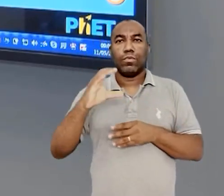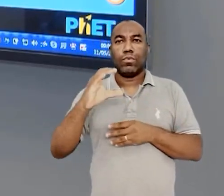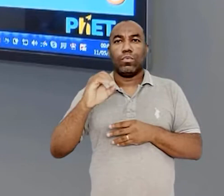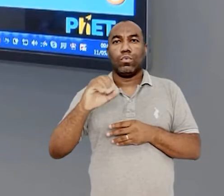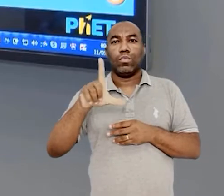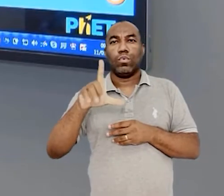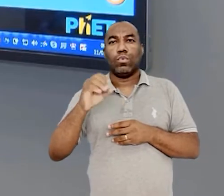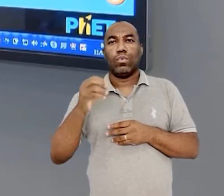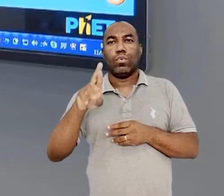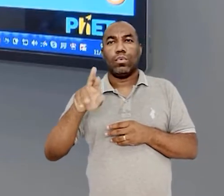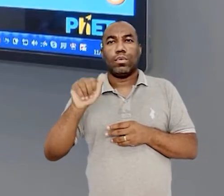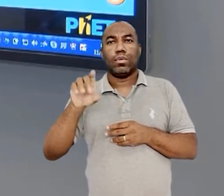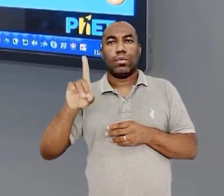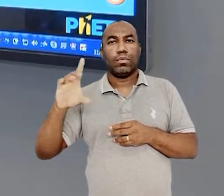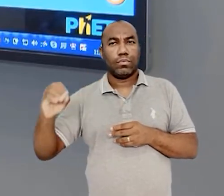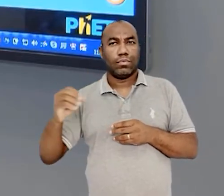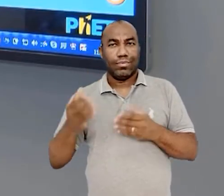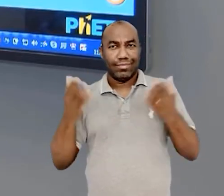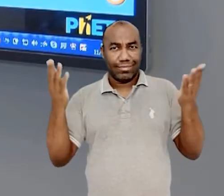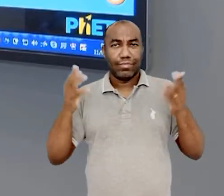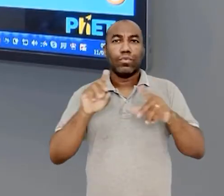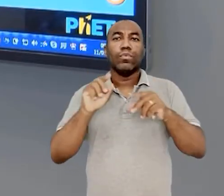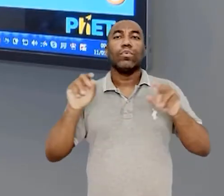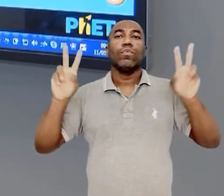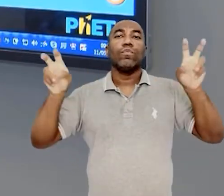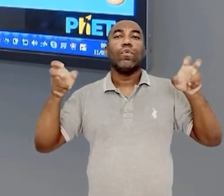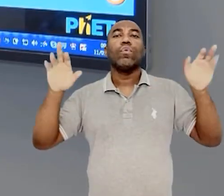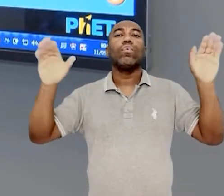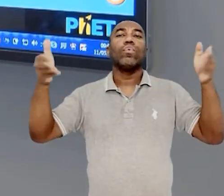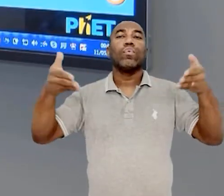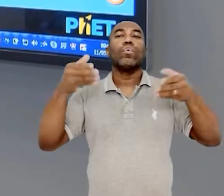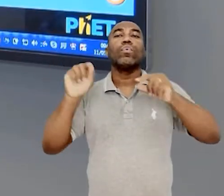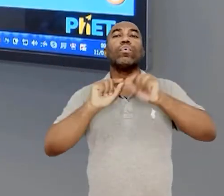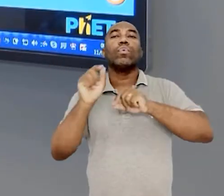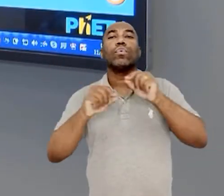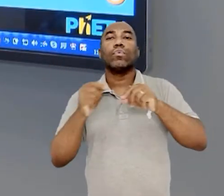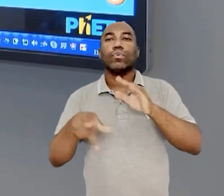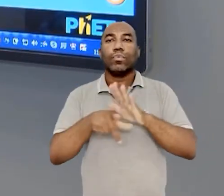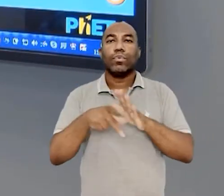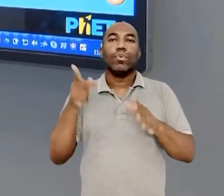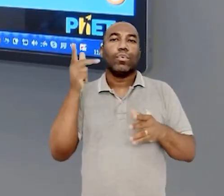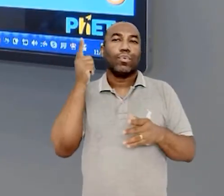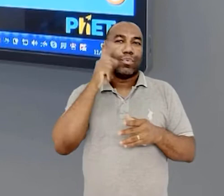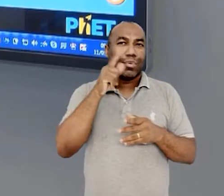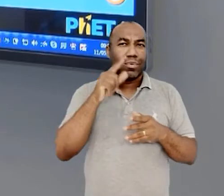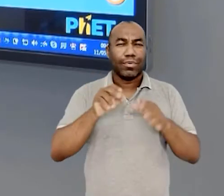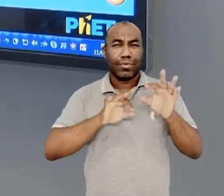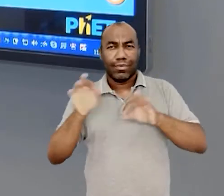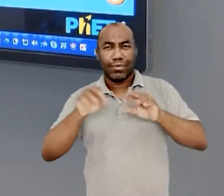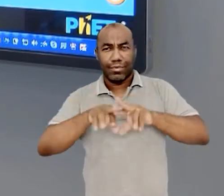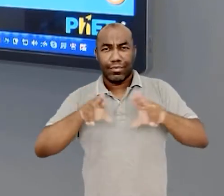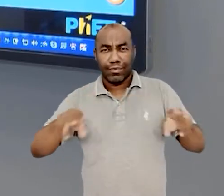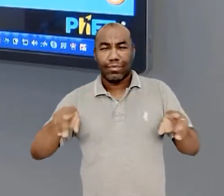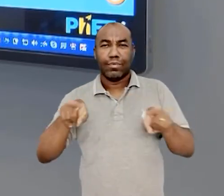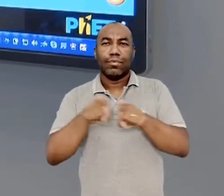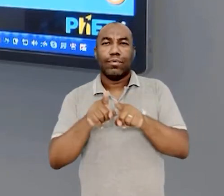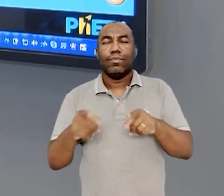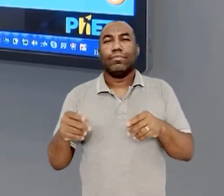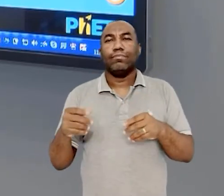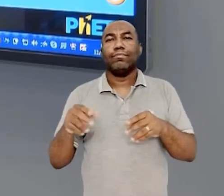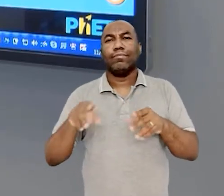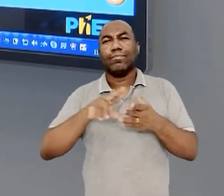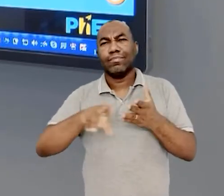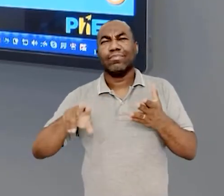um simulador e nessa perspectiva nós temos outros facilitadores de aprendizagem, temos a inteligência